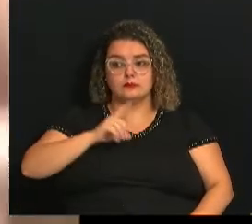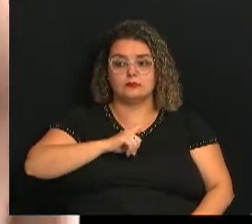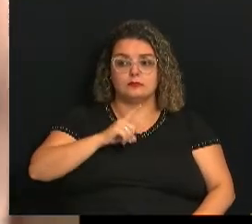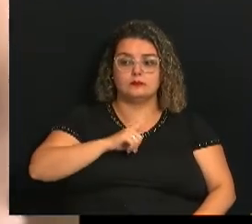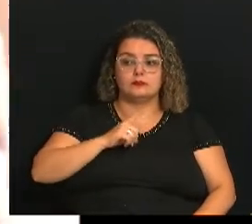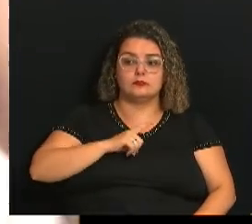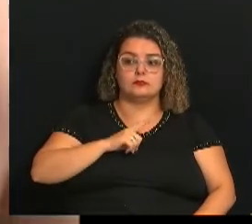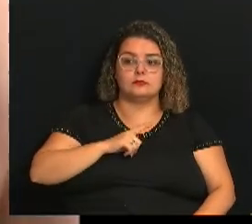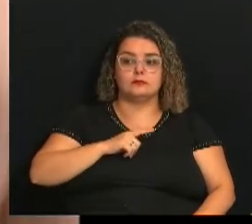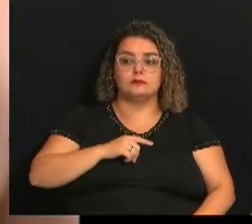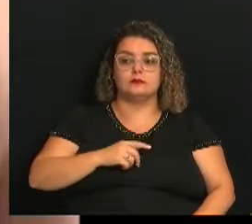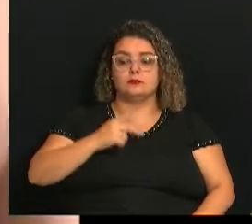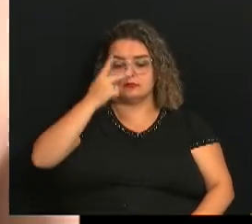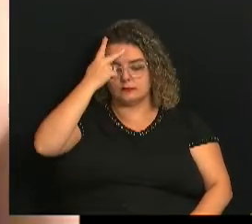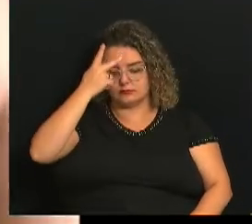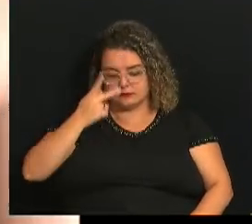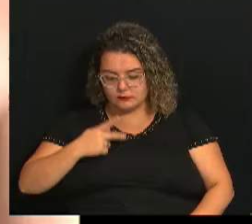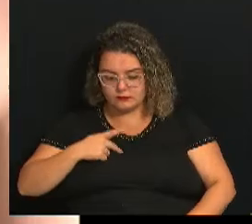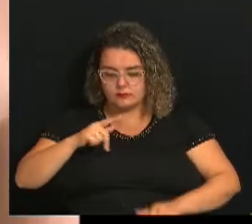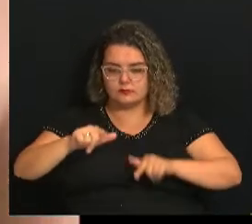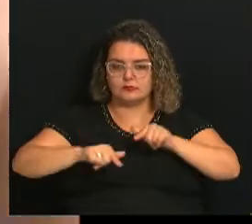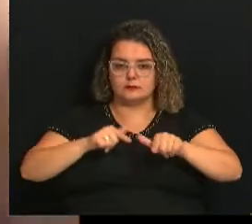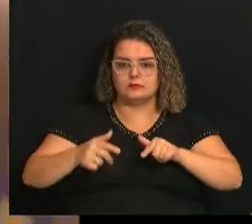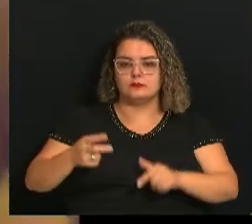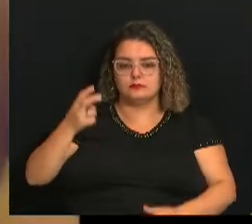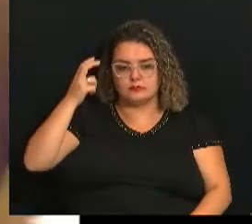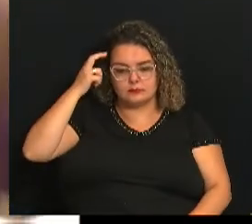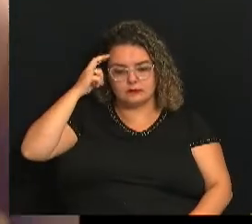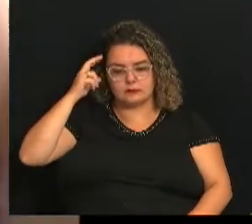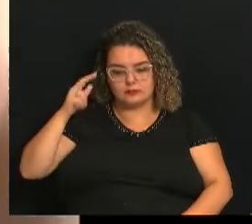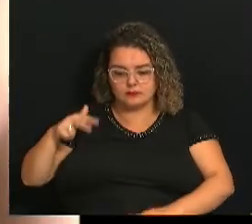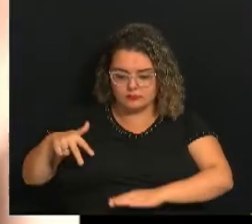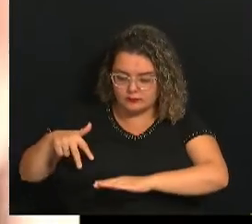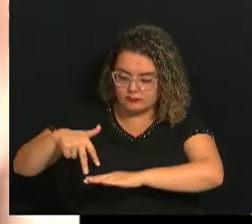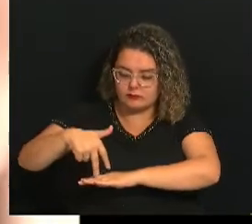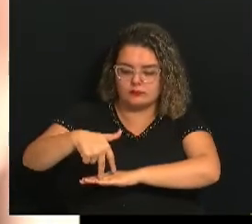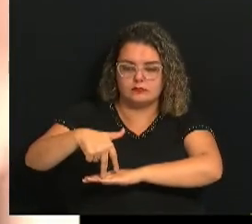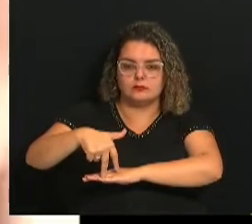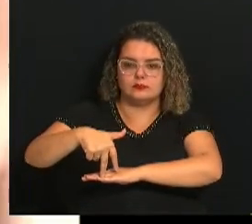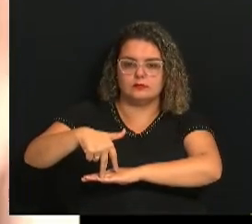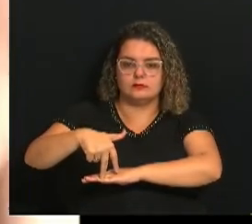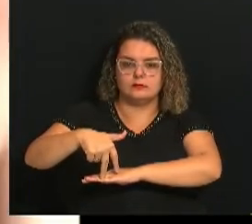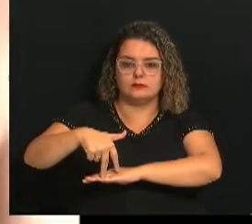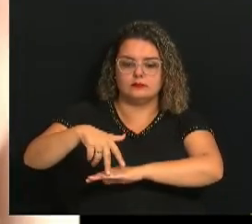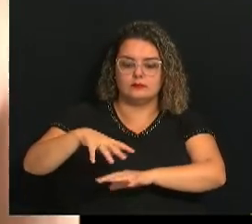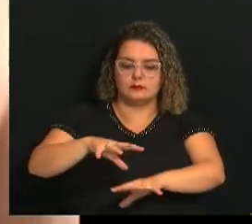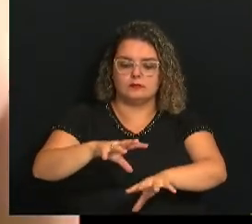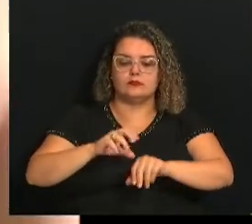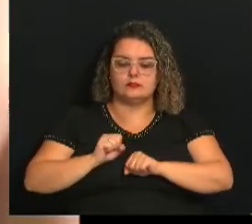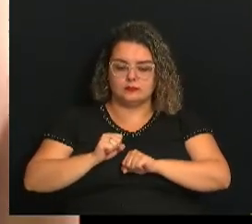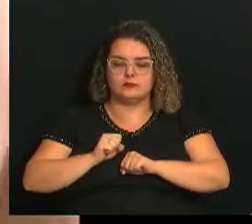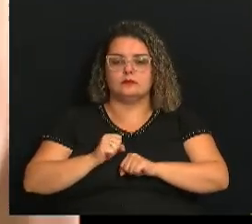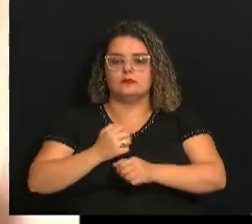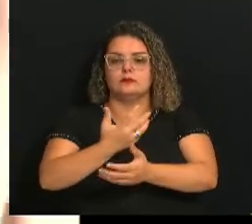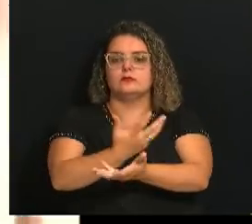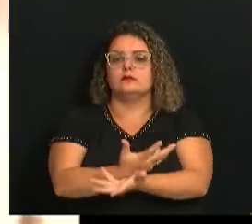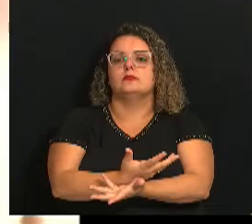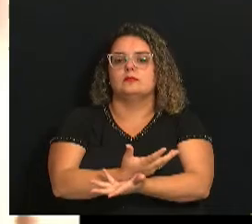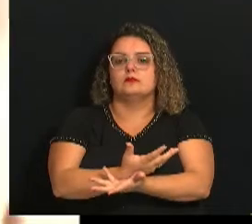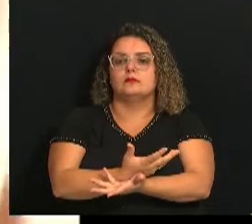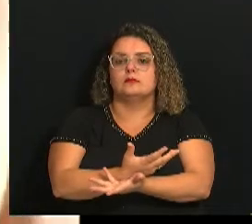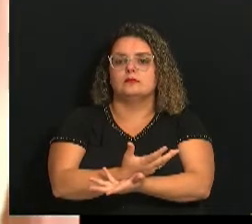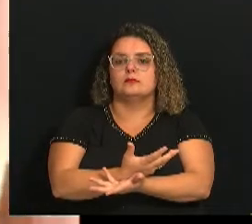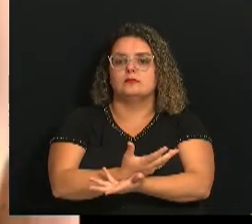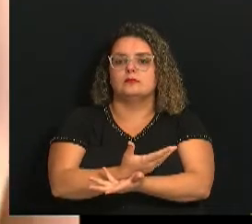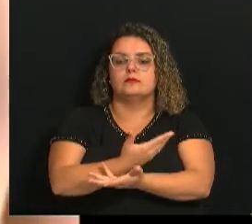os trabalhadores de cultura têm assumido esse vazio que o próprio poder público